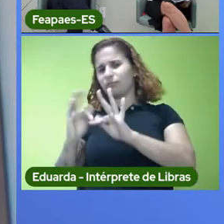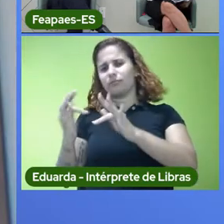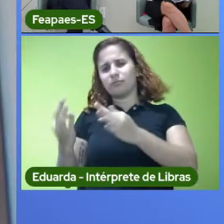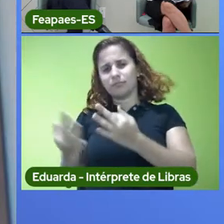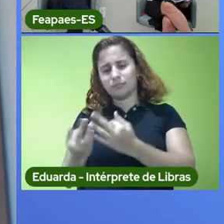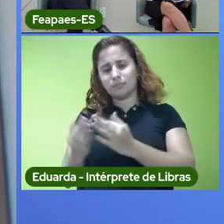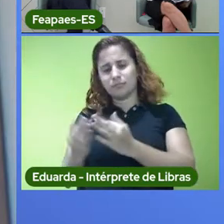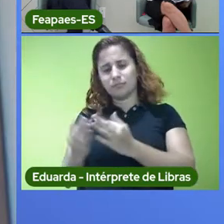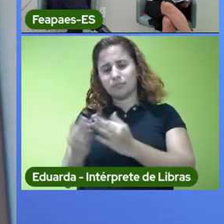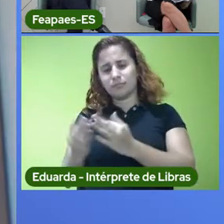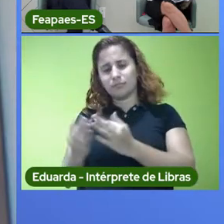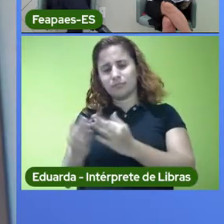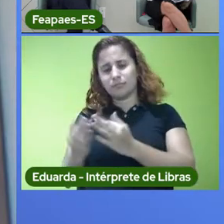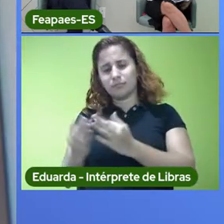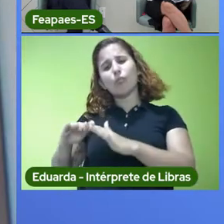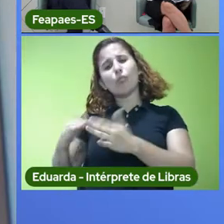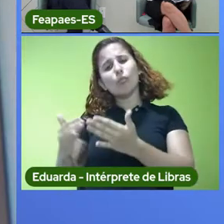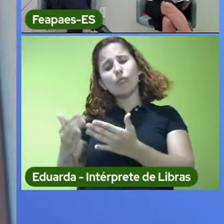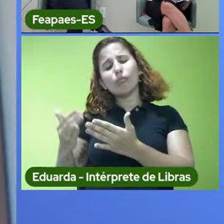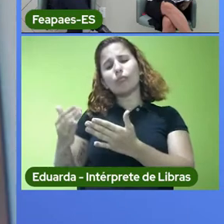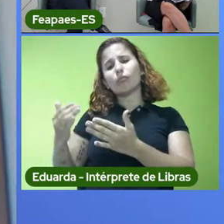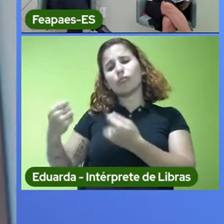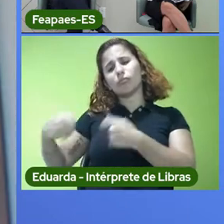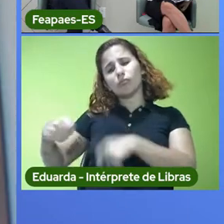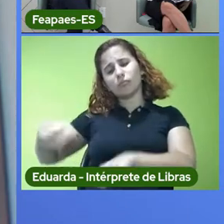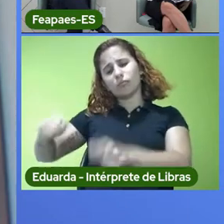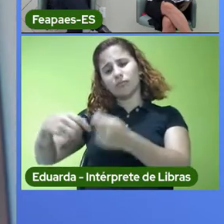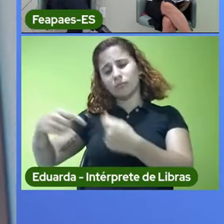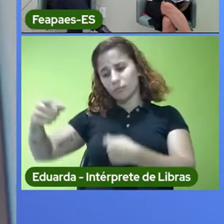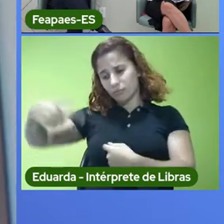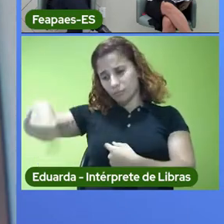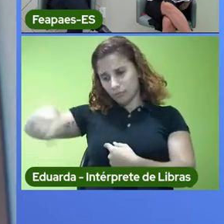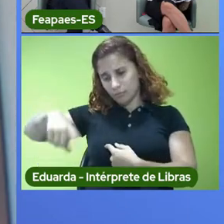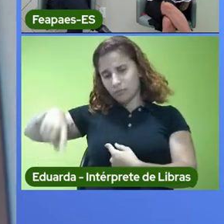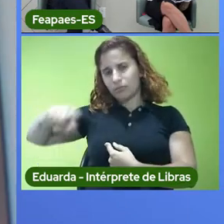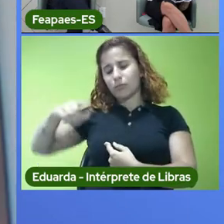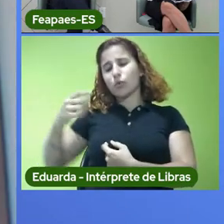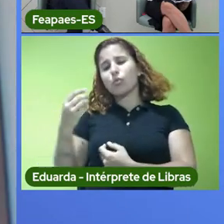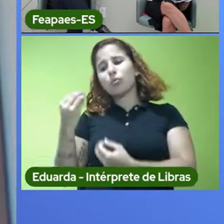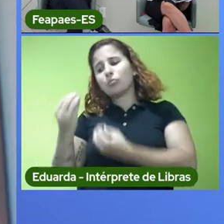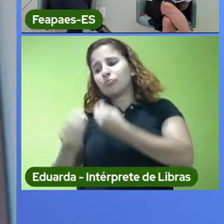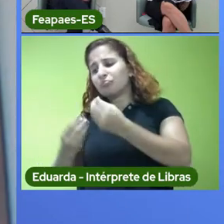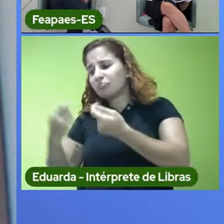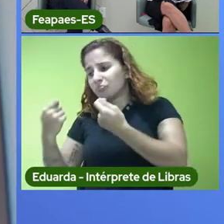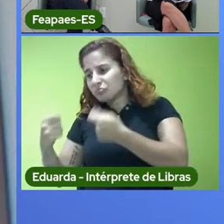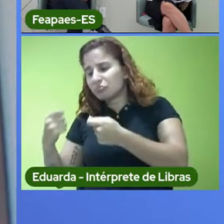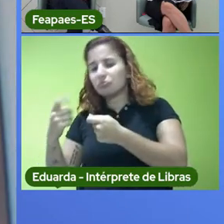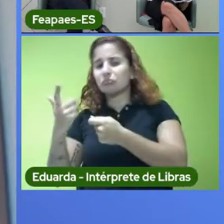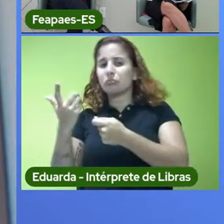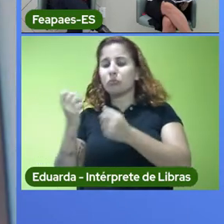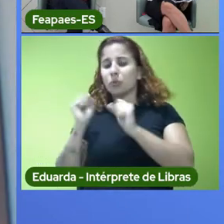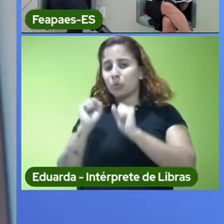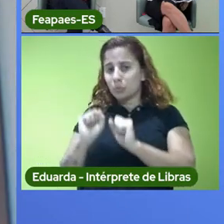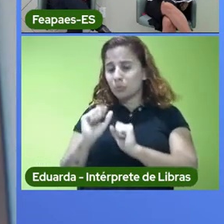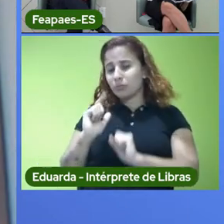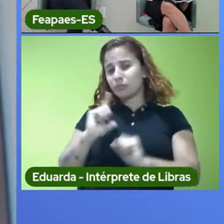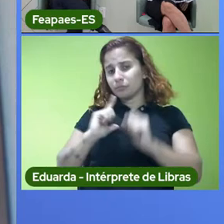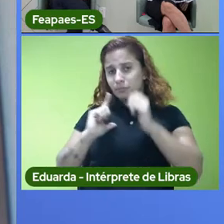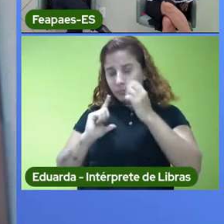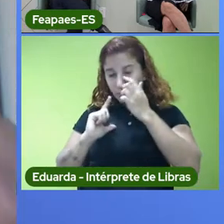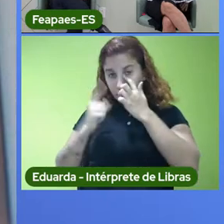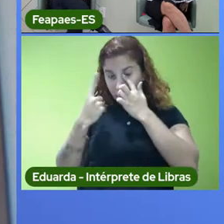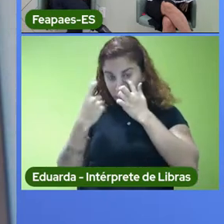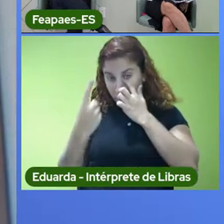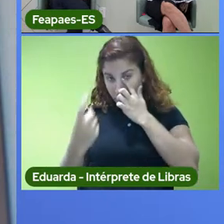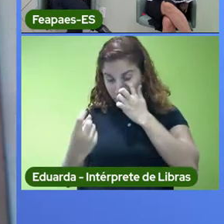aquelas que ali têm, né, possibilidades, ou quem sabe podem ter um interesse, podem ter aí